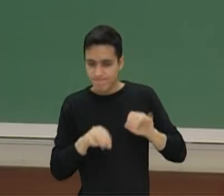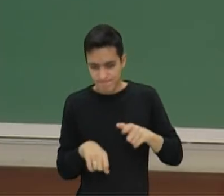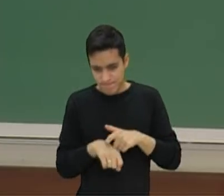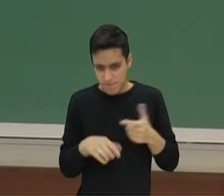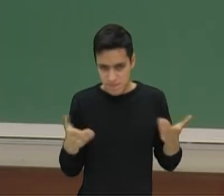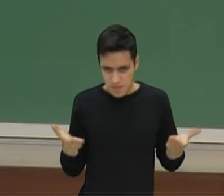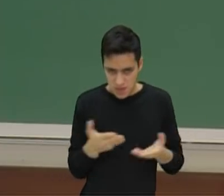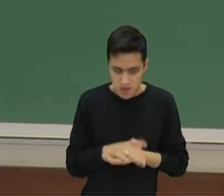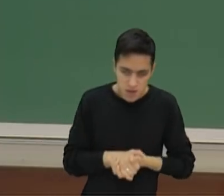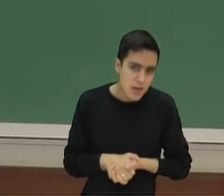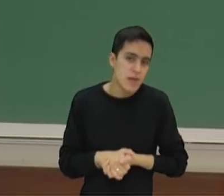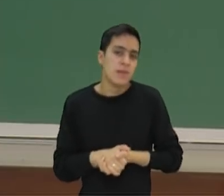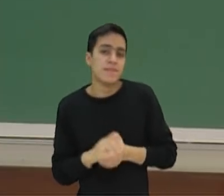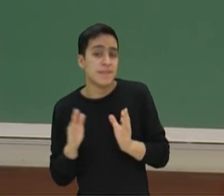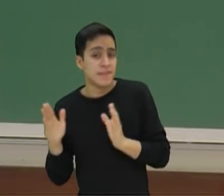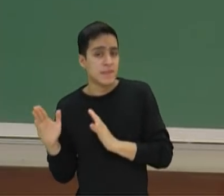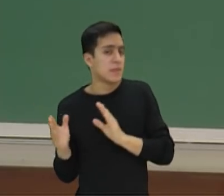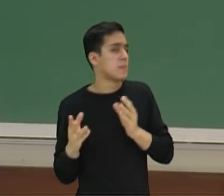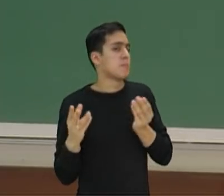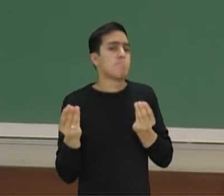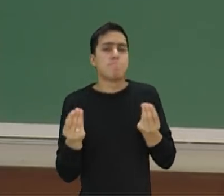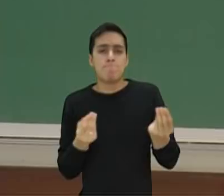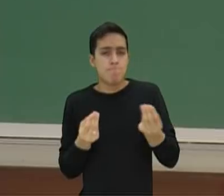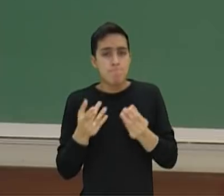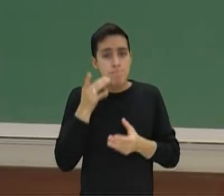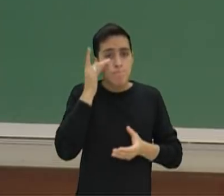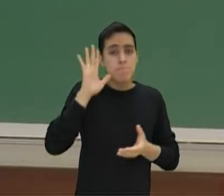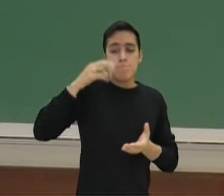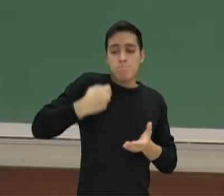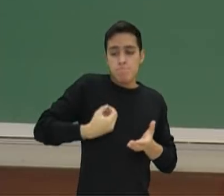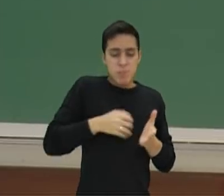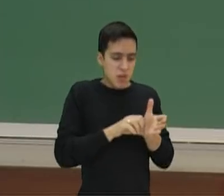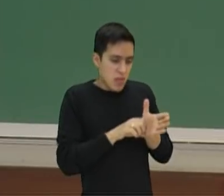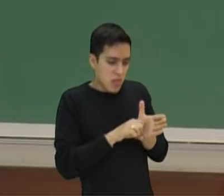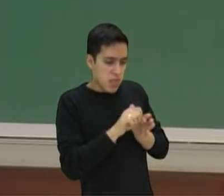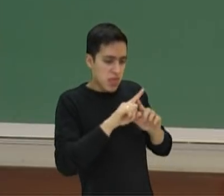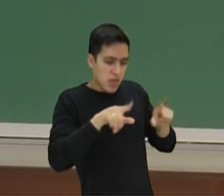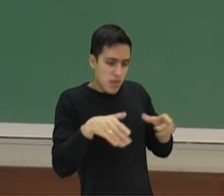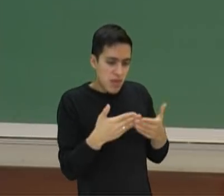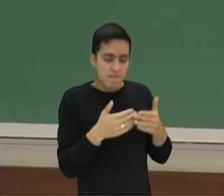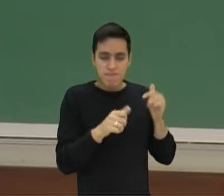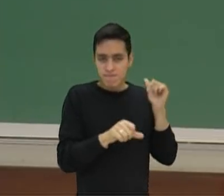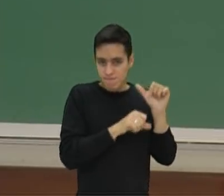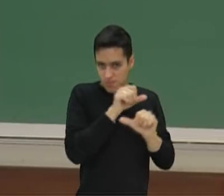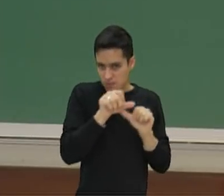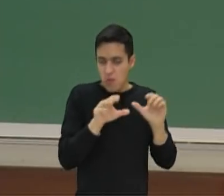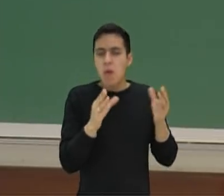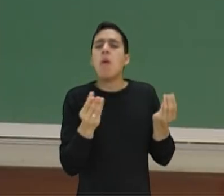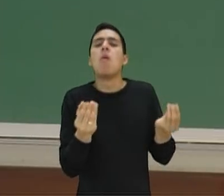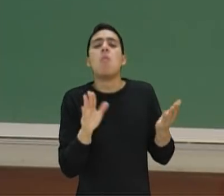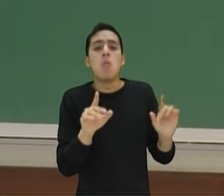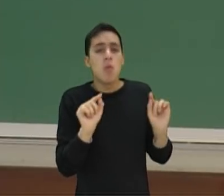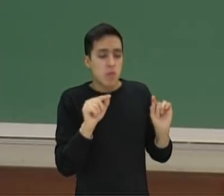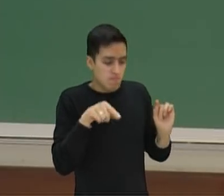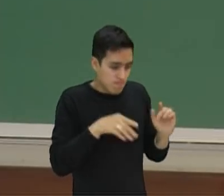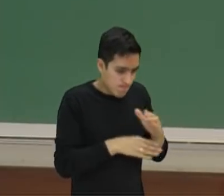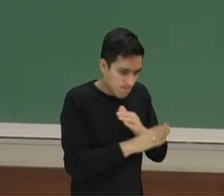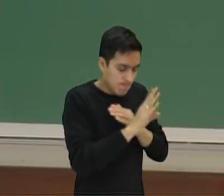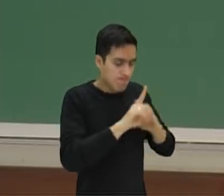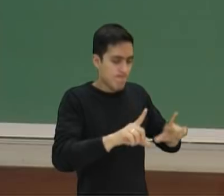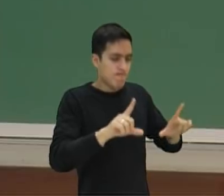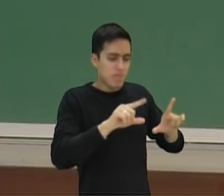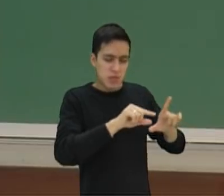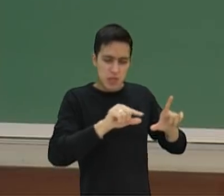tempo. O registro de frequência no Classroom mudou. Basta você clicar no link número 1,